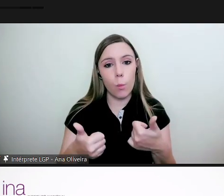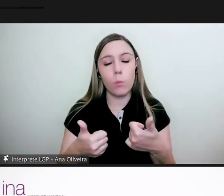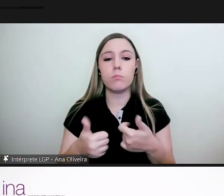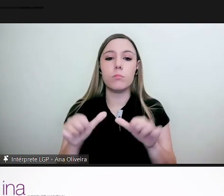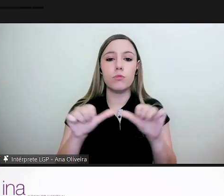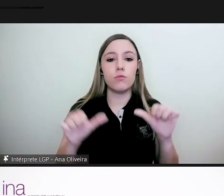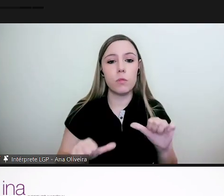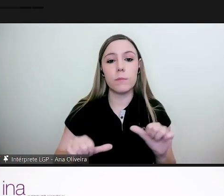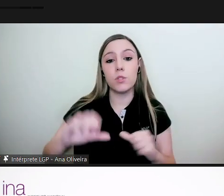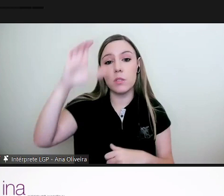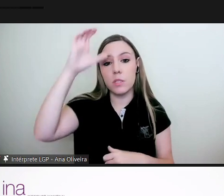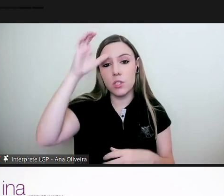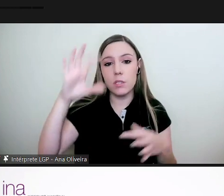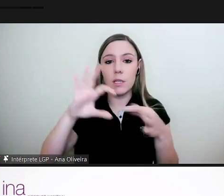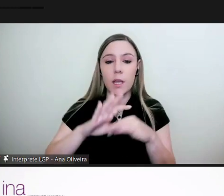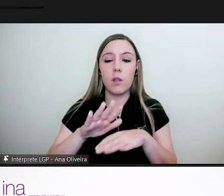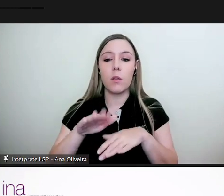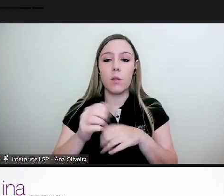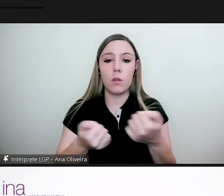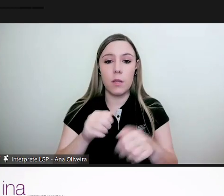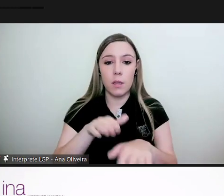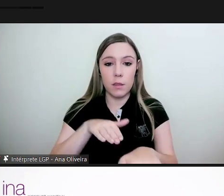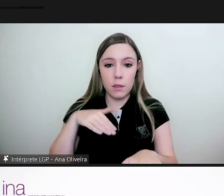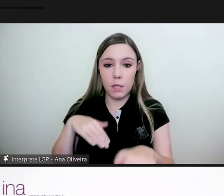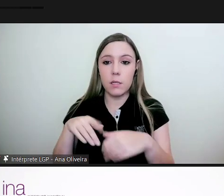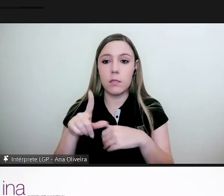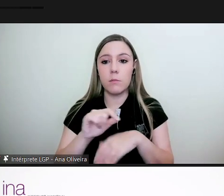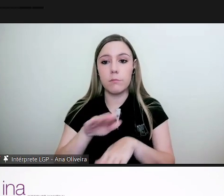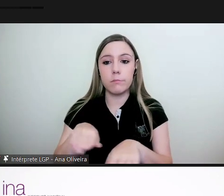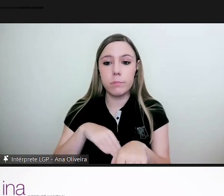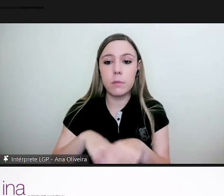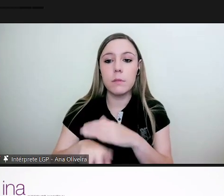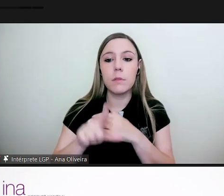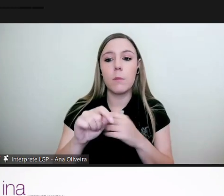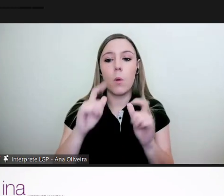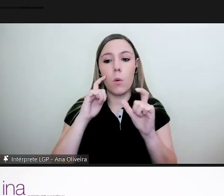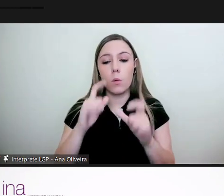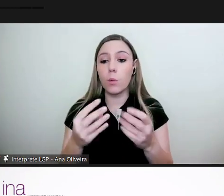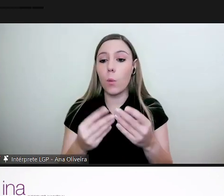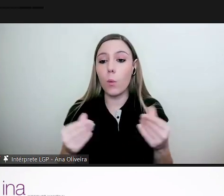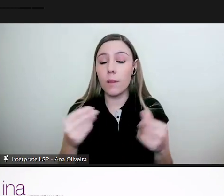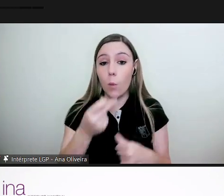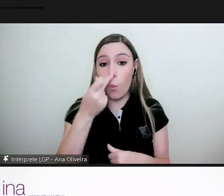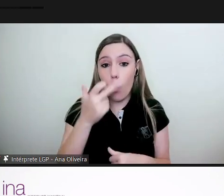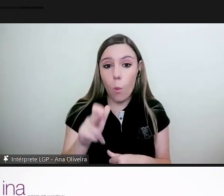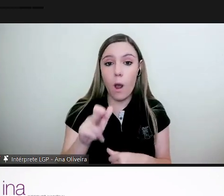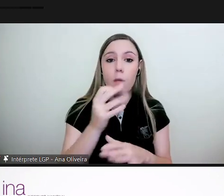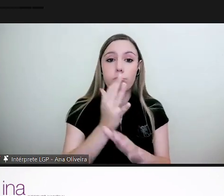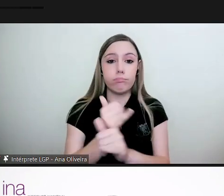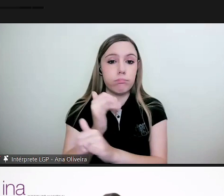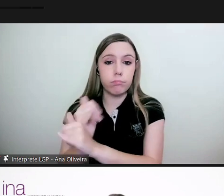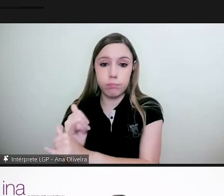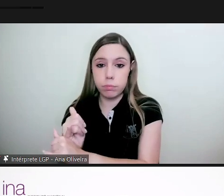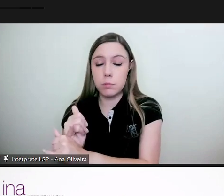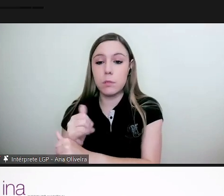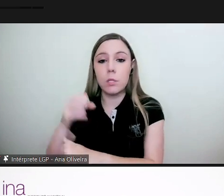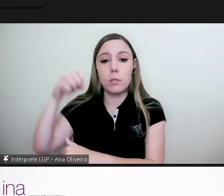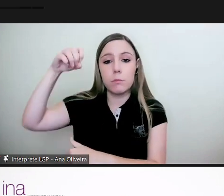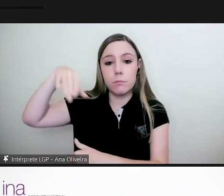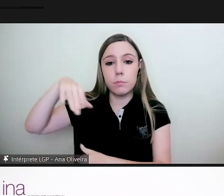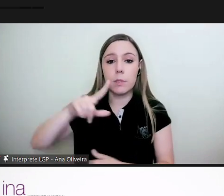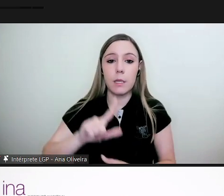trânsito, no parqueamento, na monitorização da qualidade do ar e etc. Iluminação